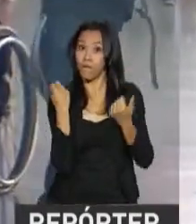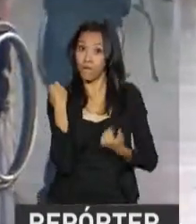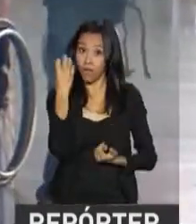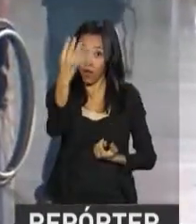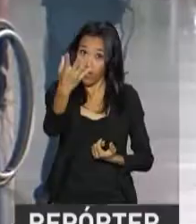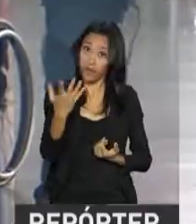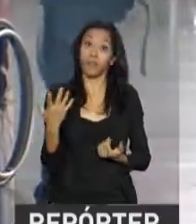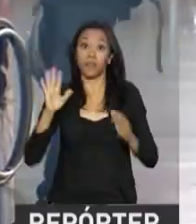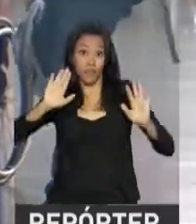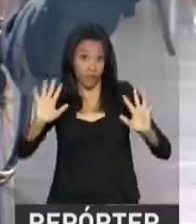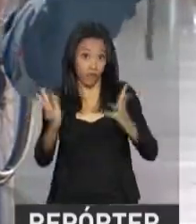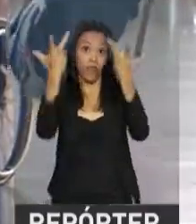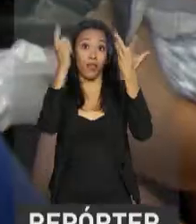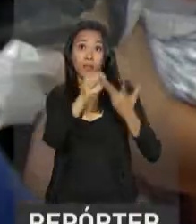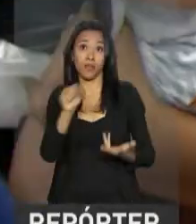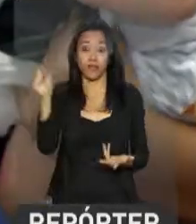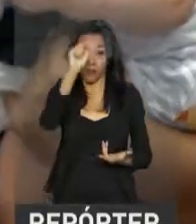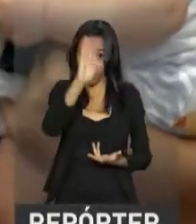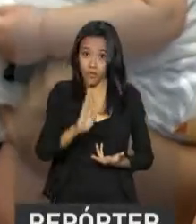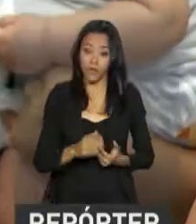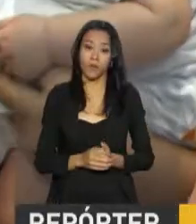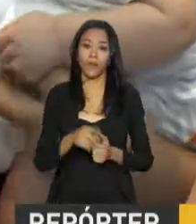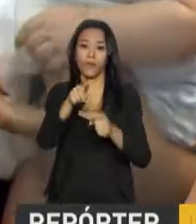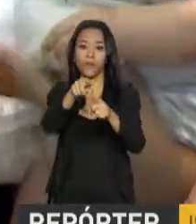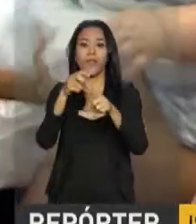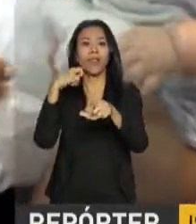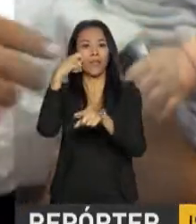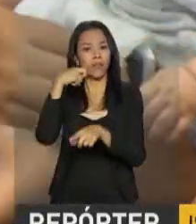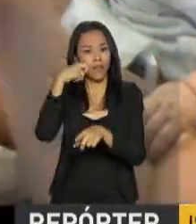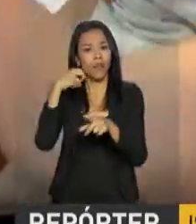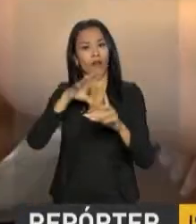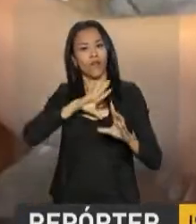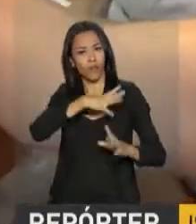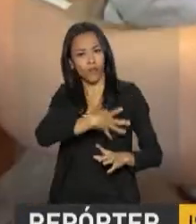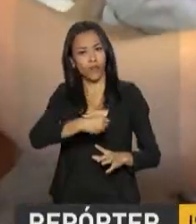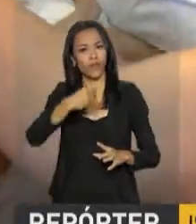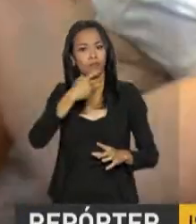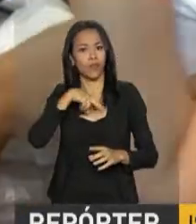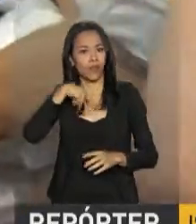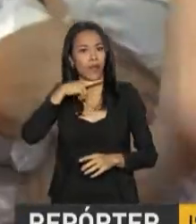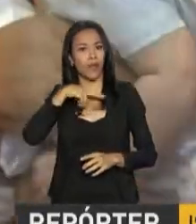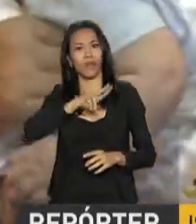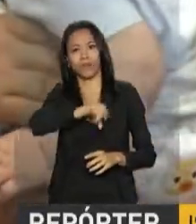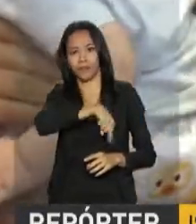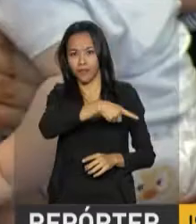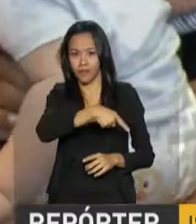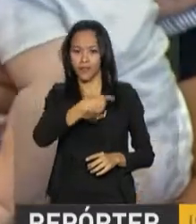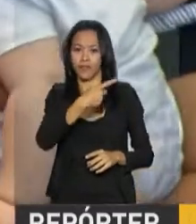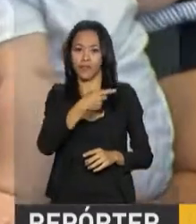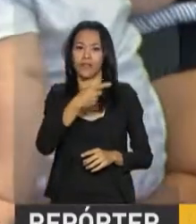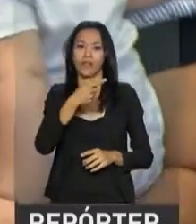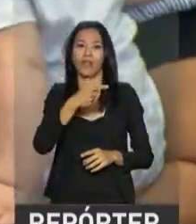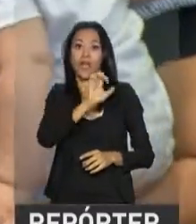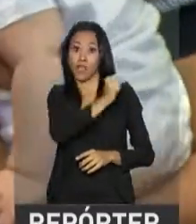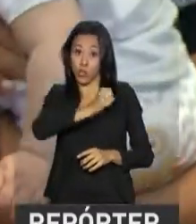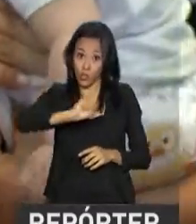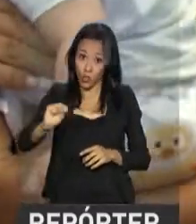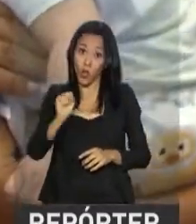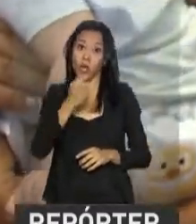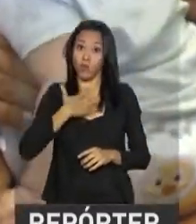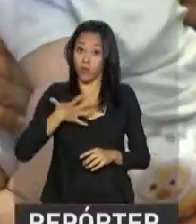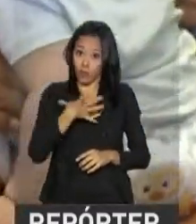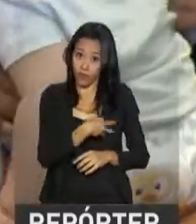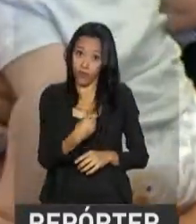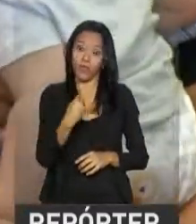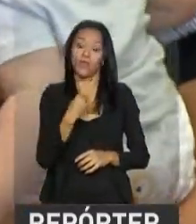de norte a sul do país no rio grande do norte o nosso espelho minha neta meu neto após a sogra do meu filho